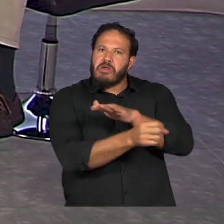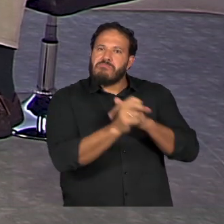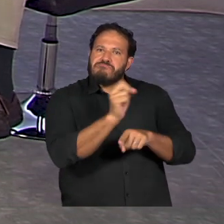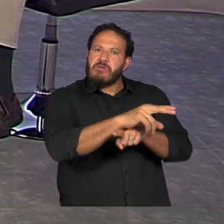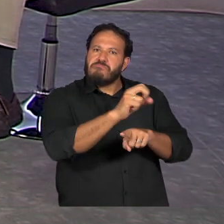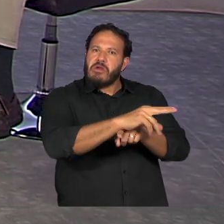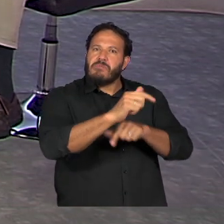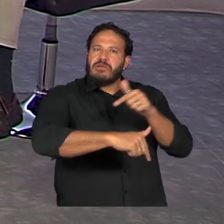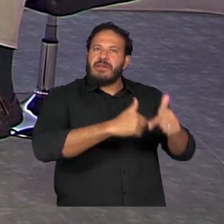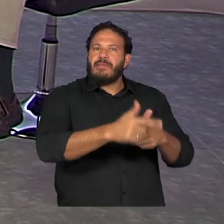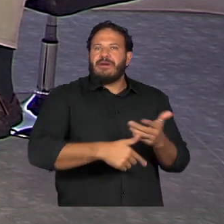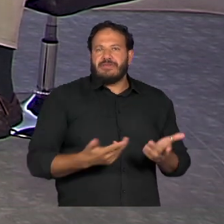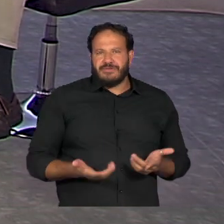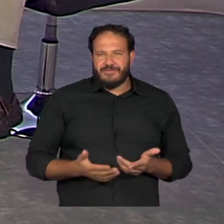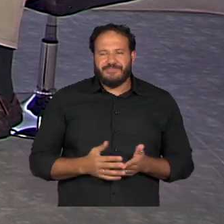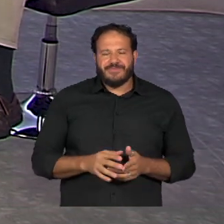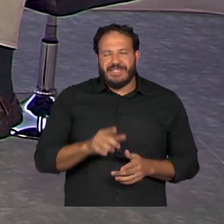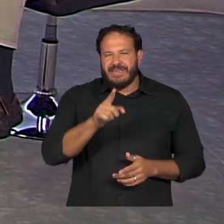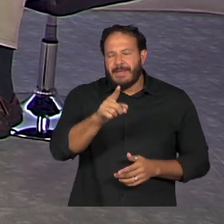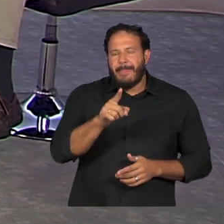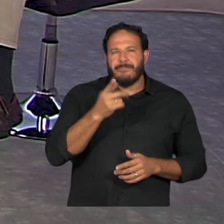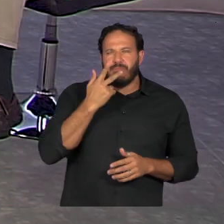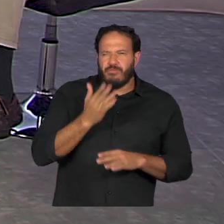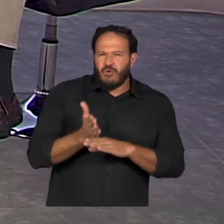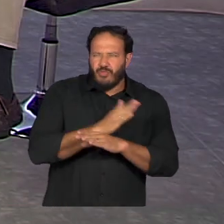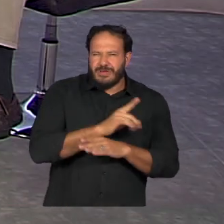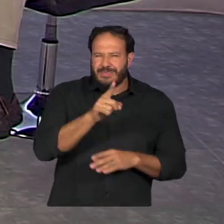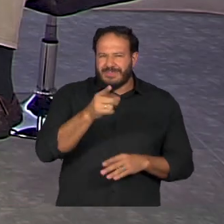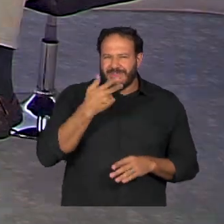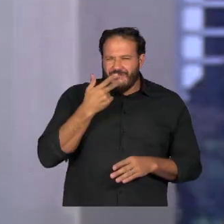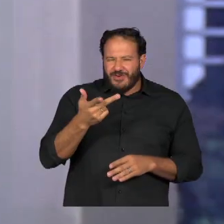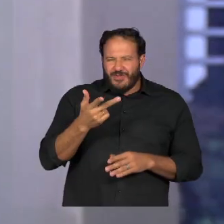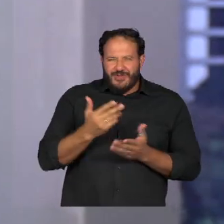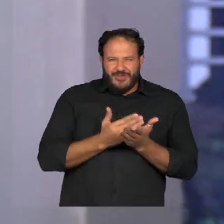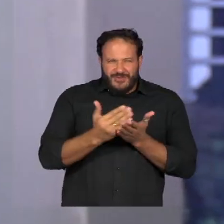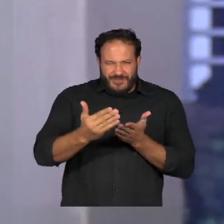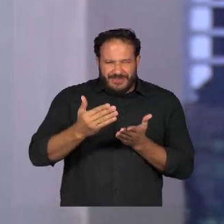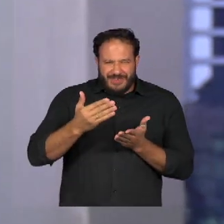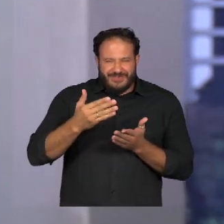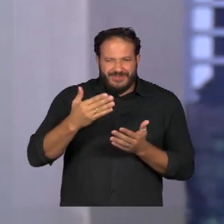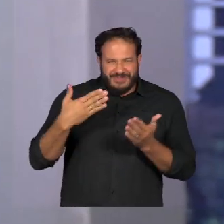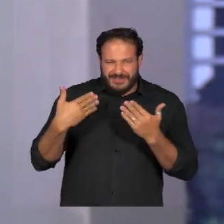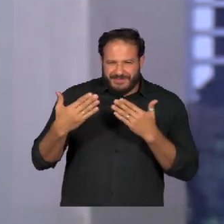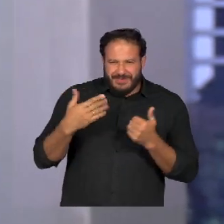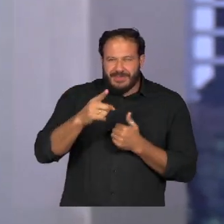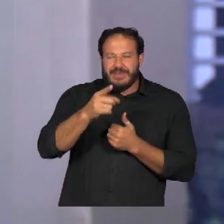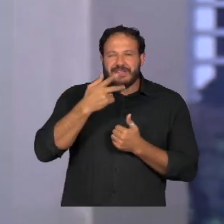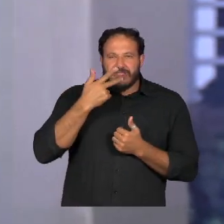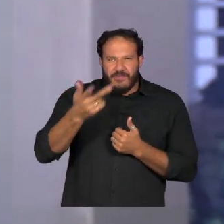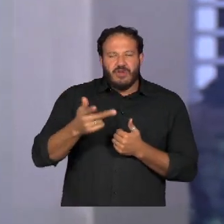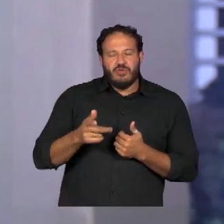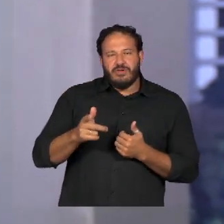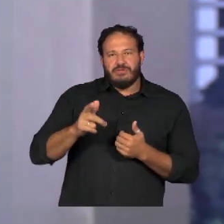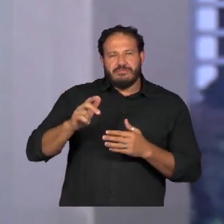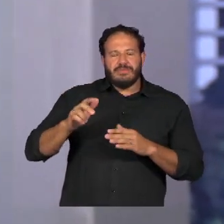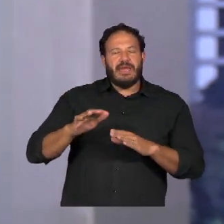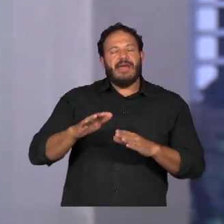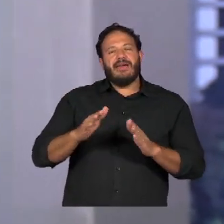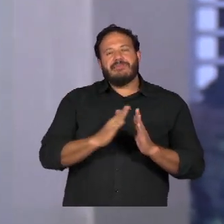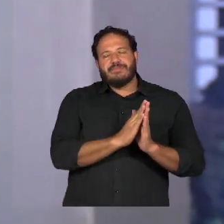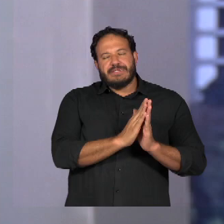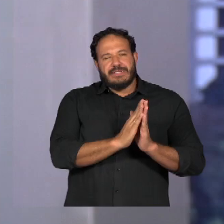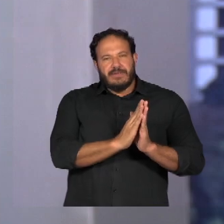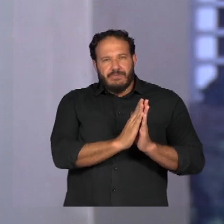trabalho quando você falou eh logo no no início você falou da integralidade né de um